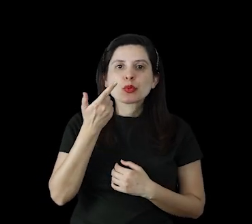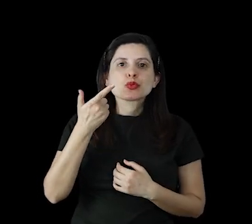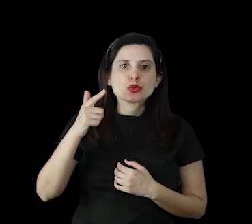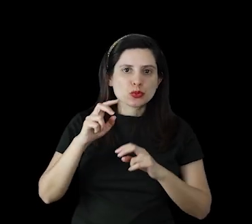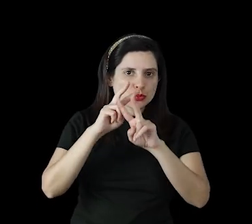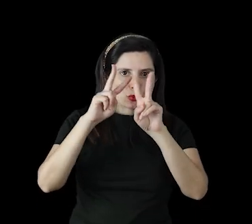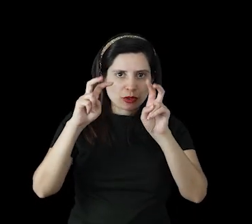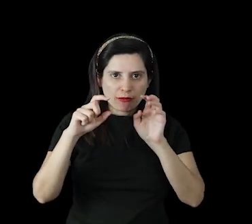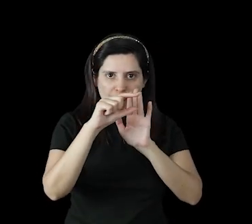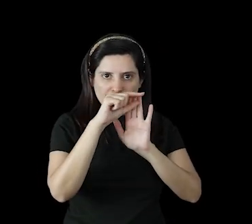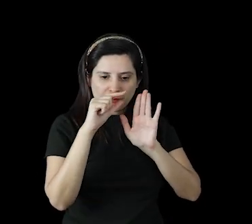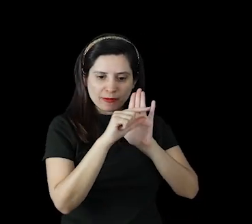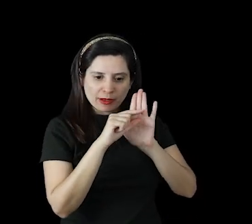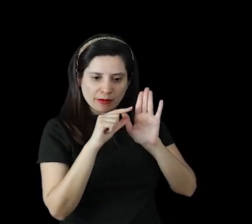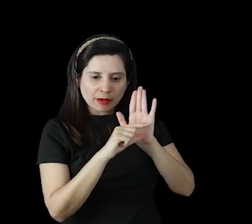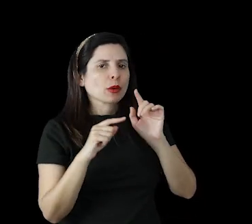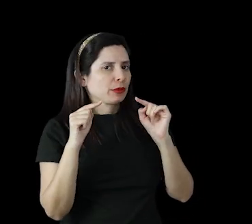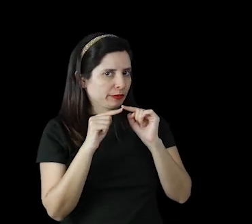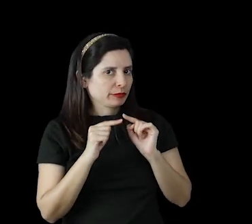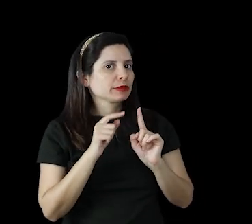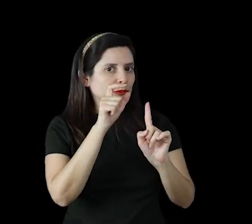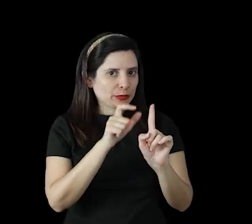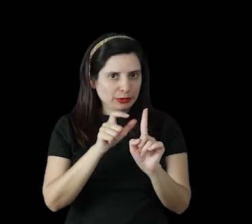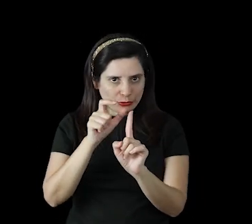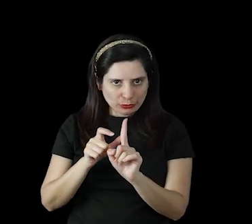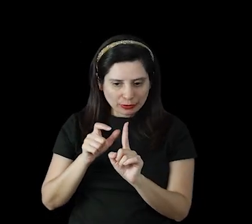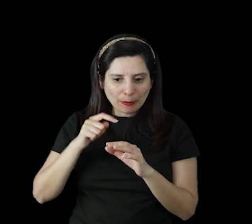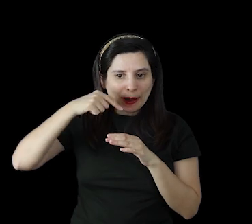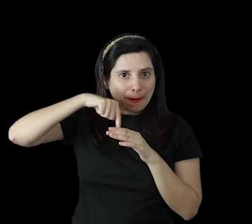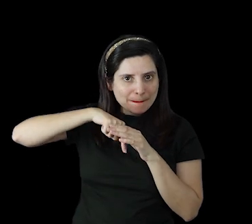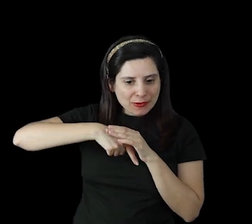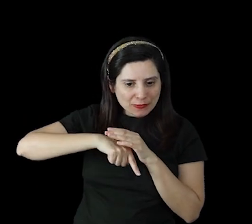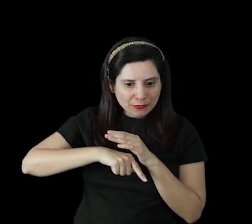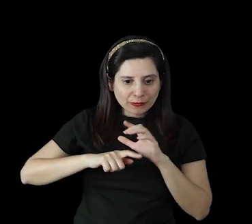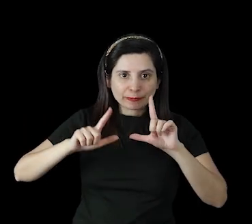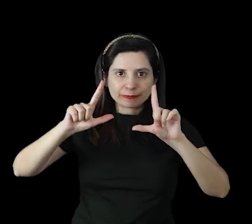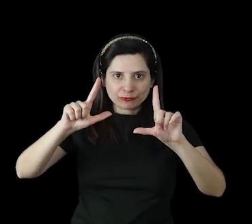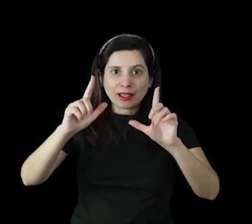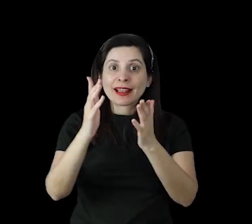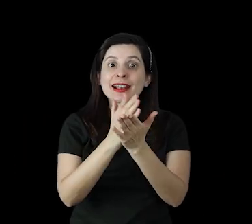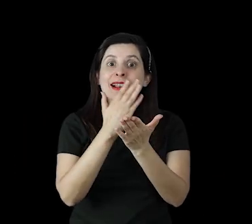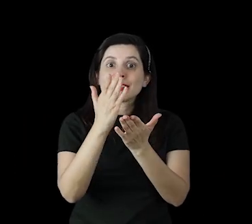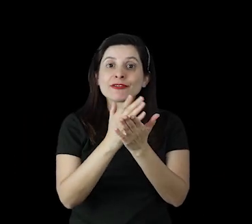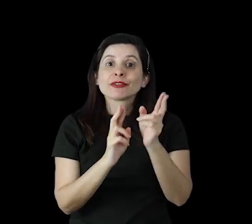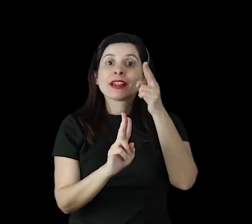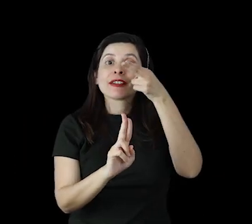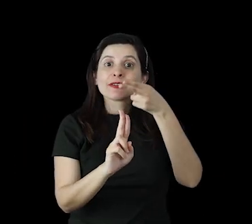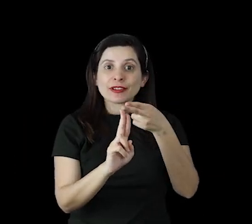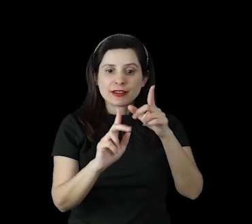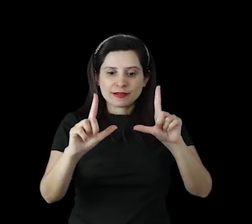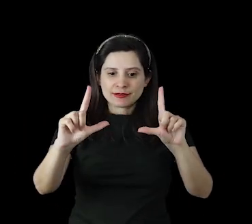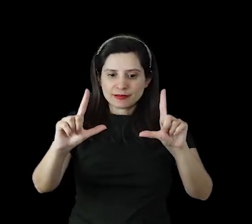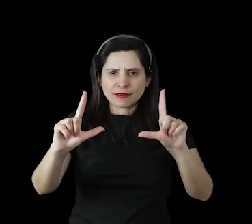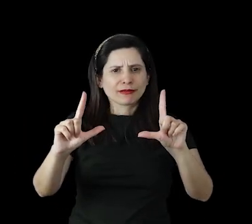tópico que também tem a ver com o personagem, para aprofundar essas questões, mas aqui eu deixo alguns livros para vocês. Claro que